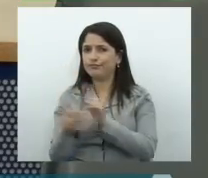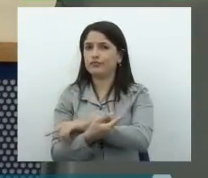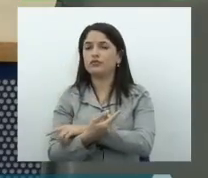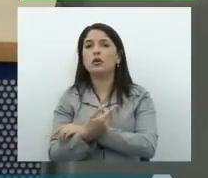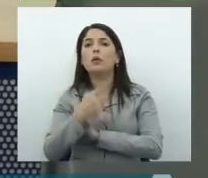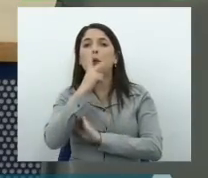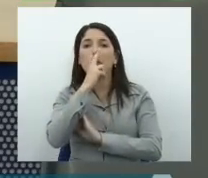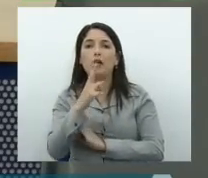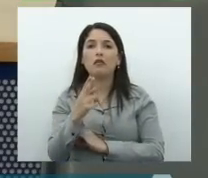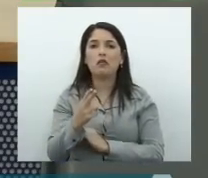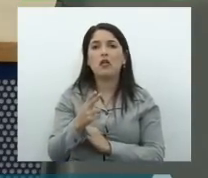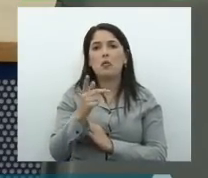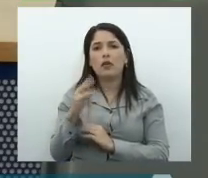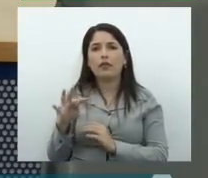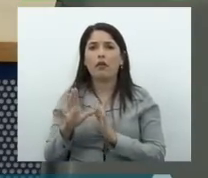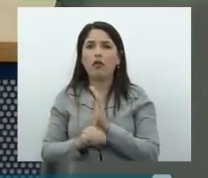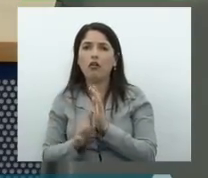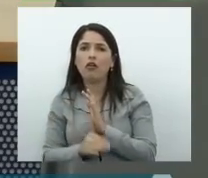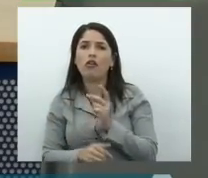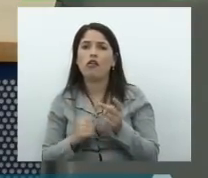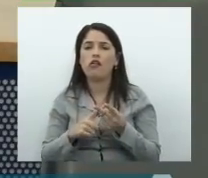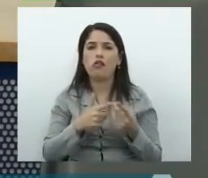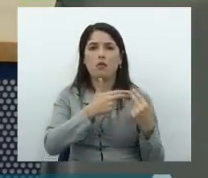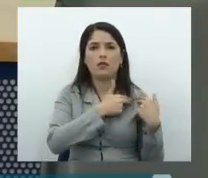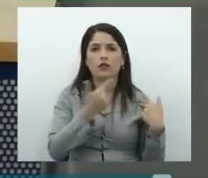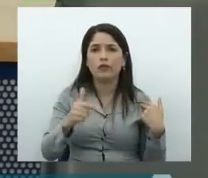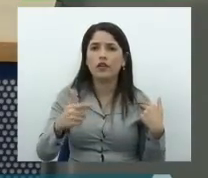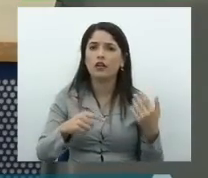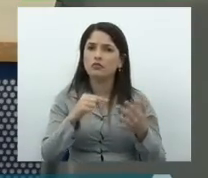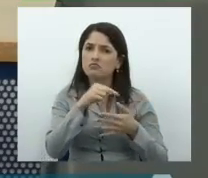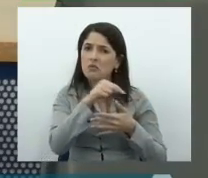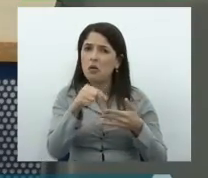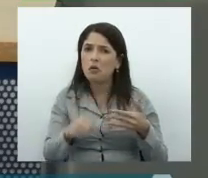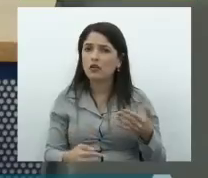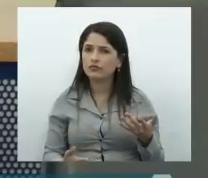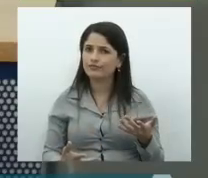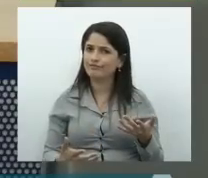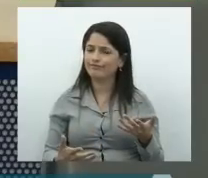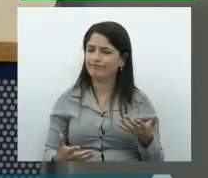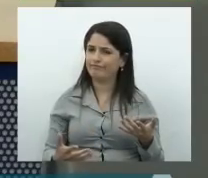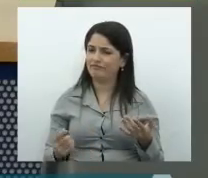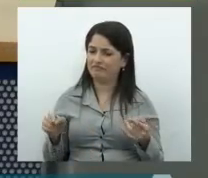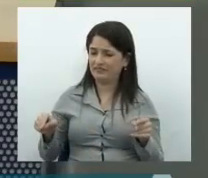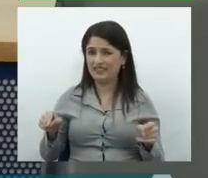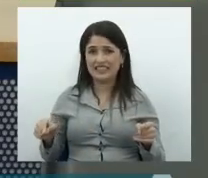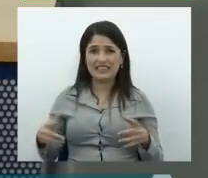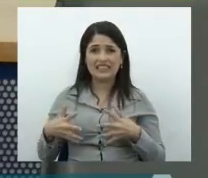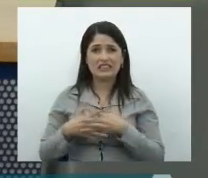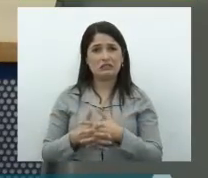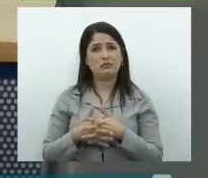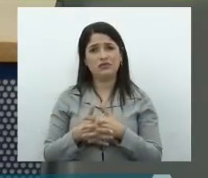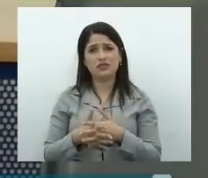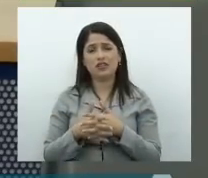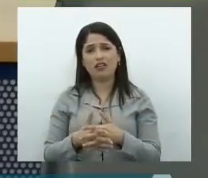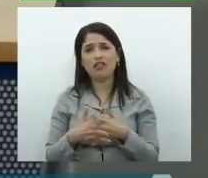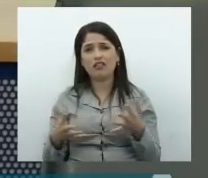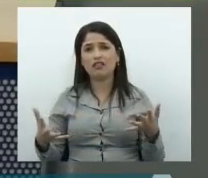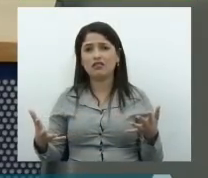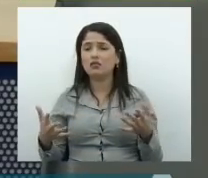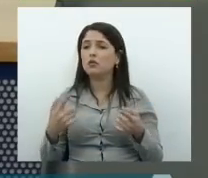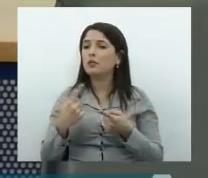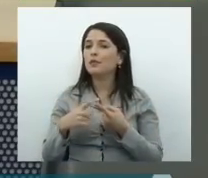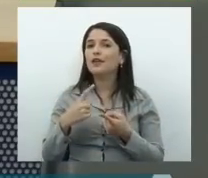não tem nenhuma responsabilidade. É complicado a gente saber que as relações depois